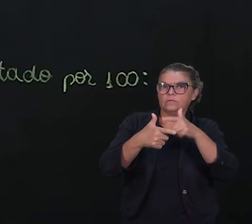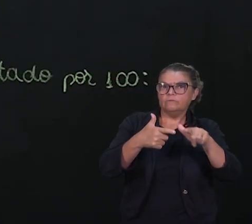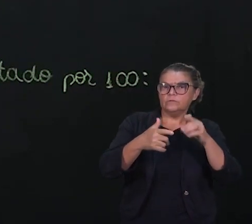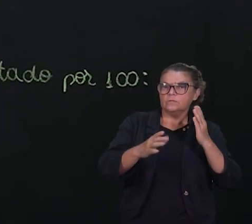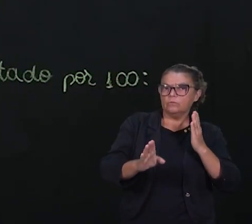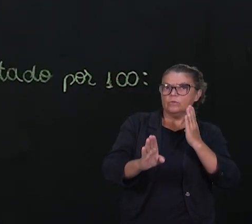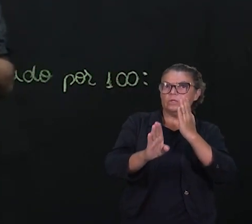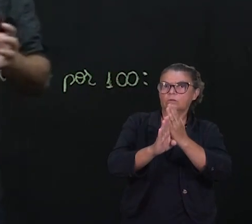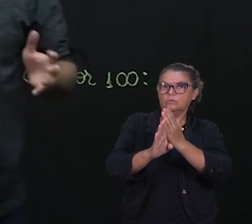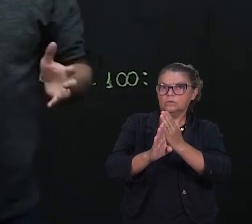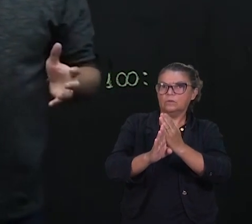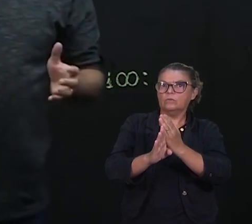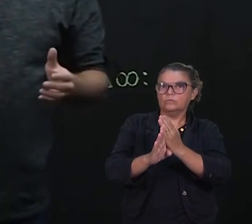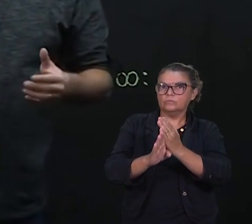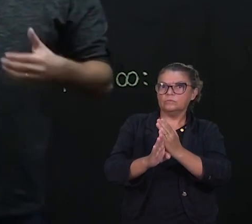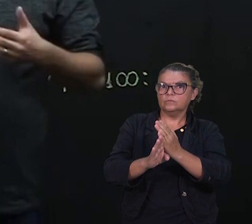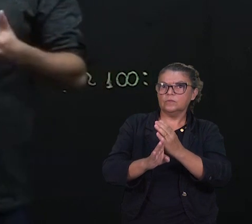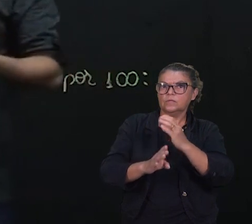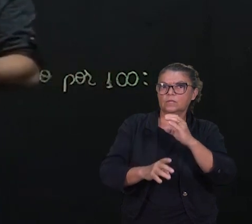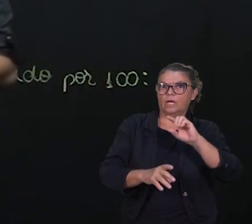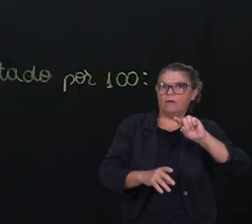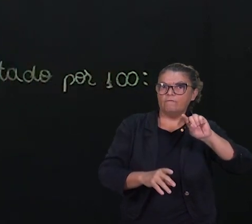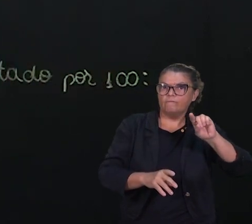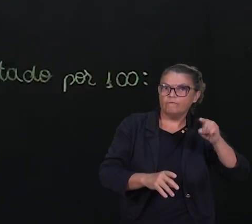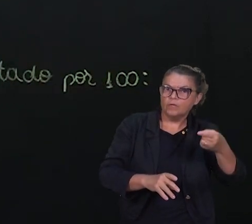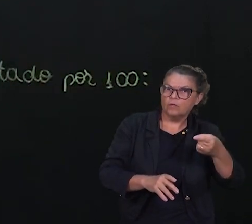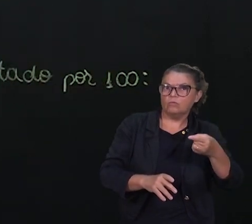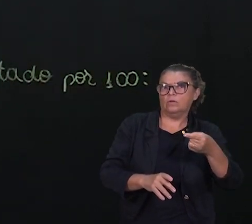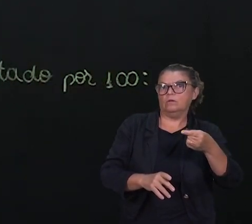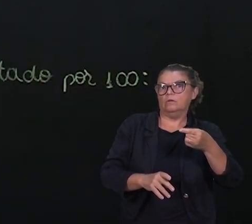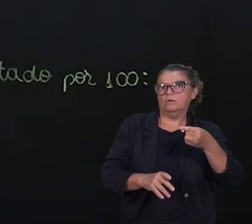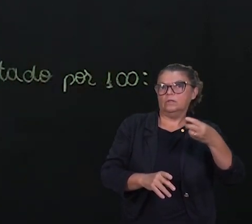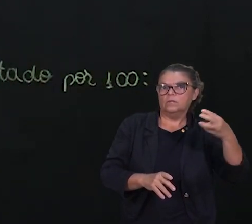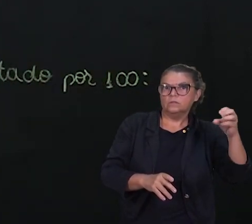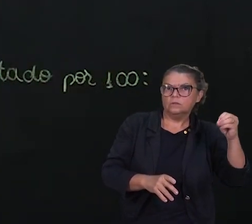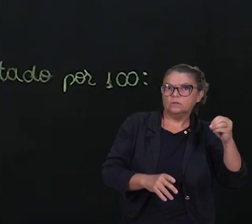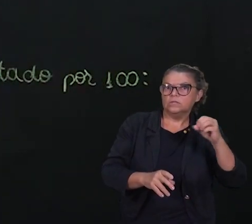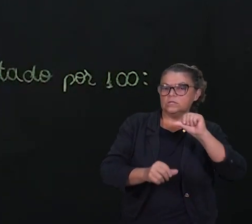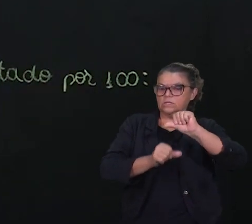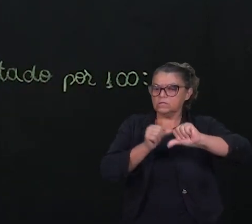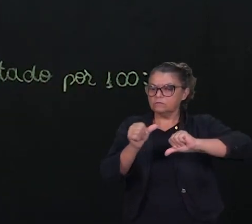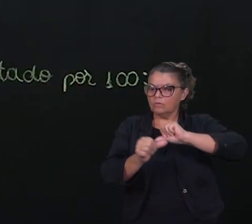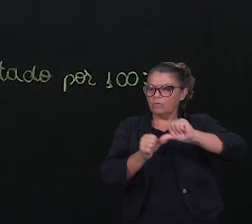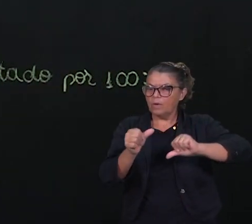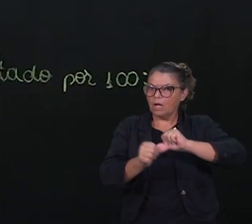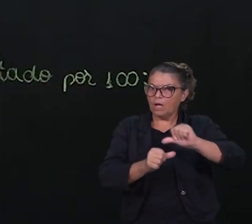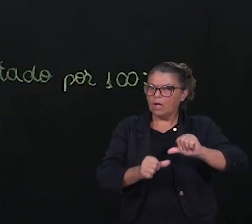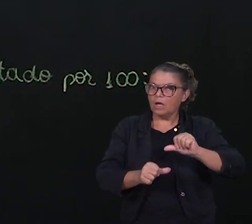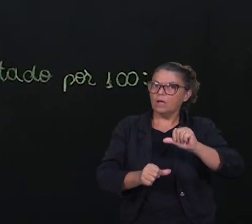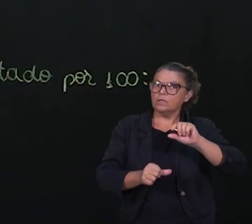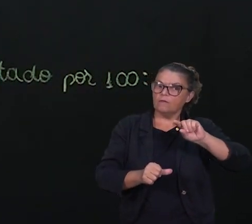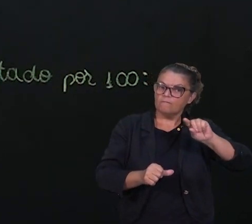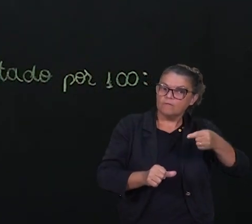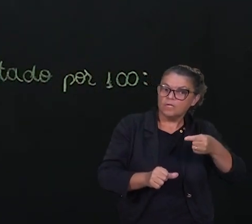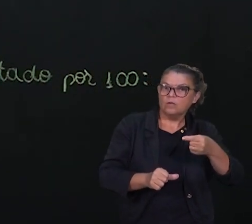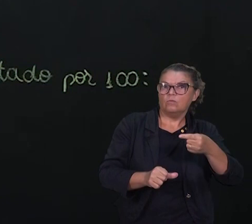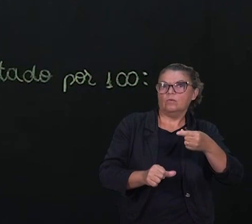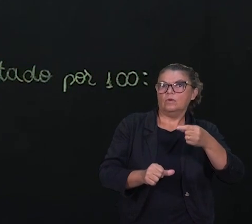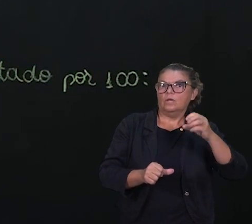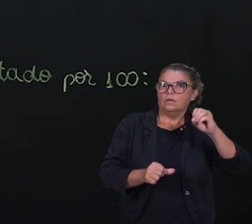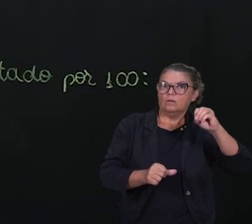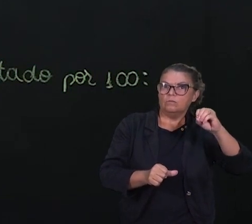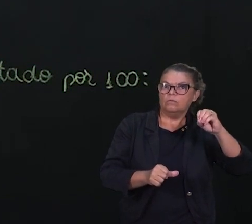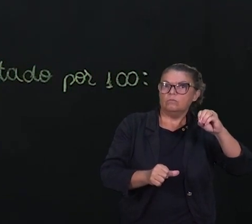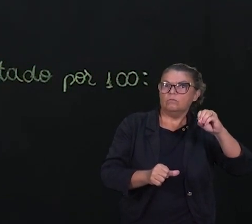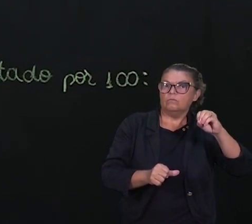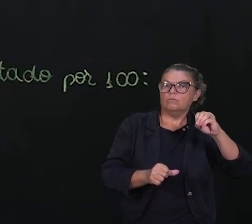numérico na forma decimal. Como é que eu faço para transformar um número que está em decimal para o número que está na